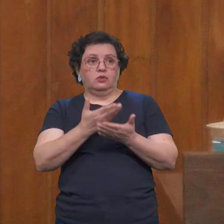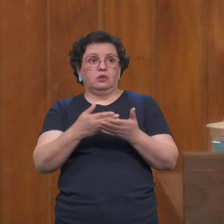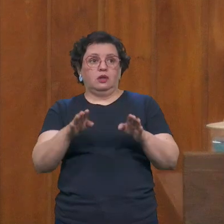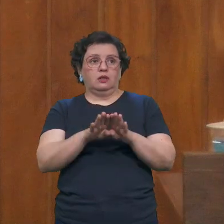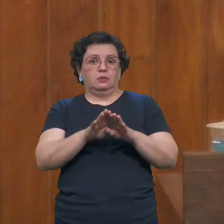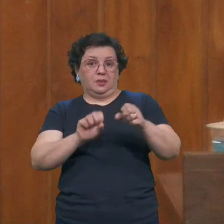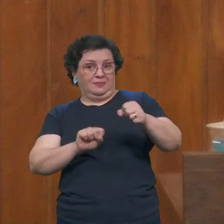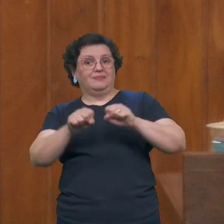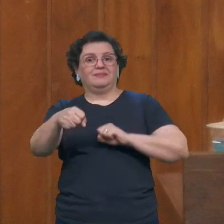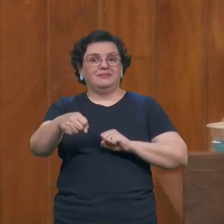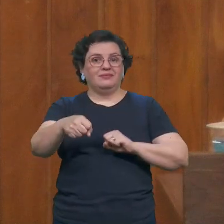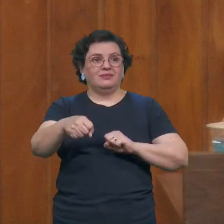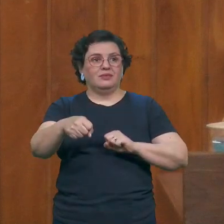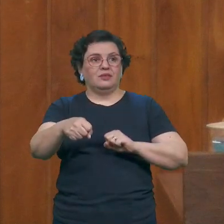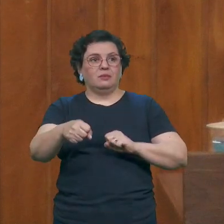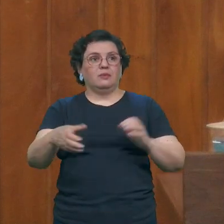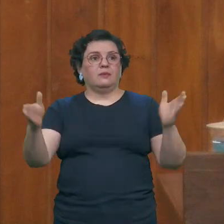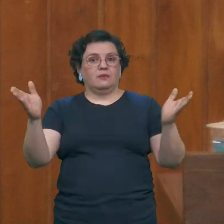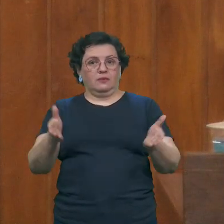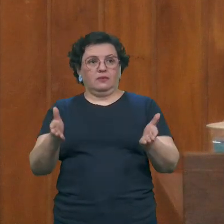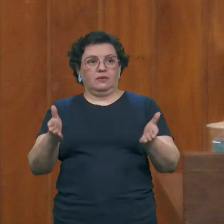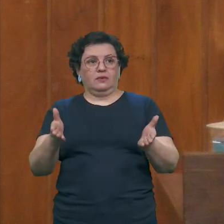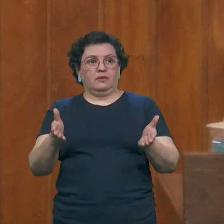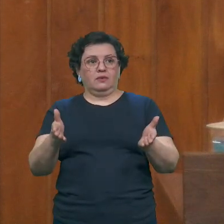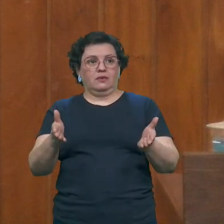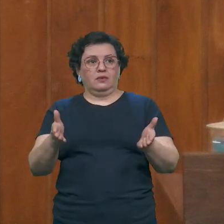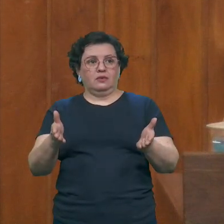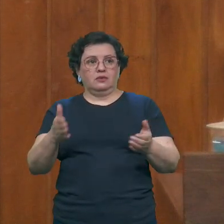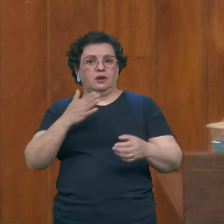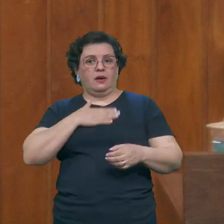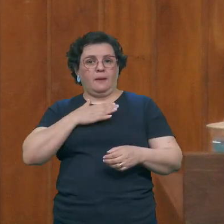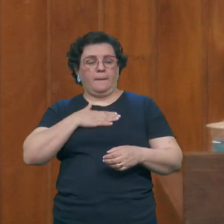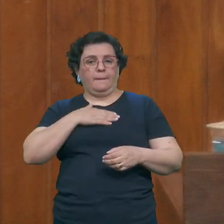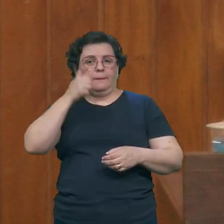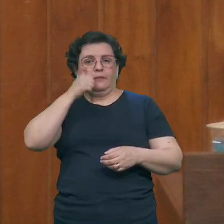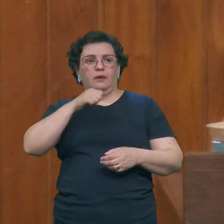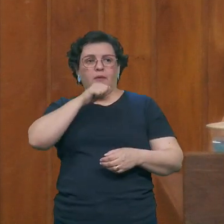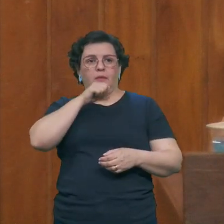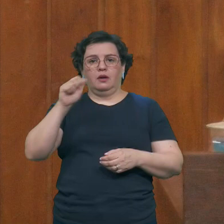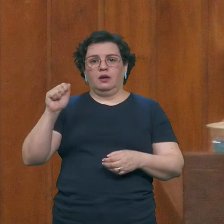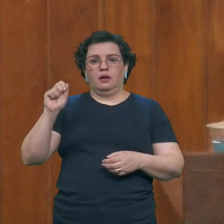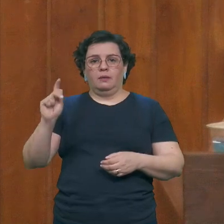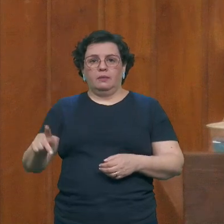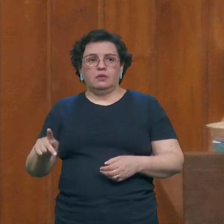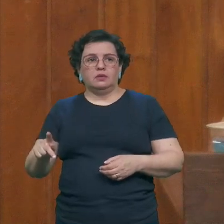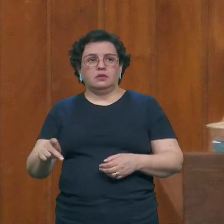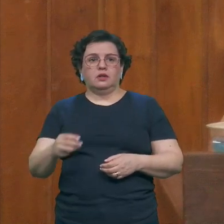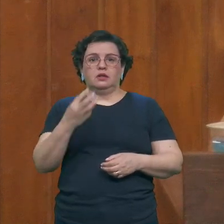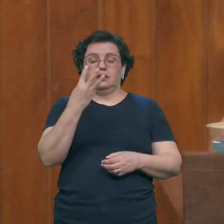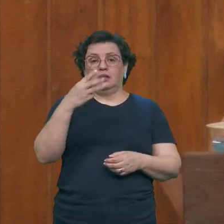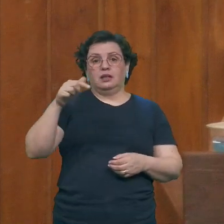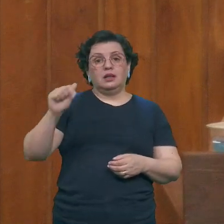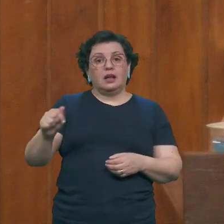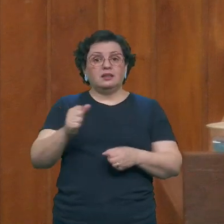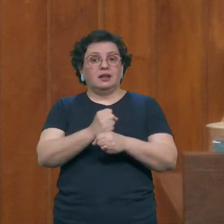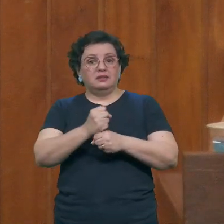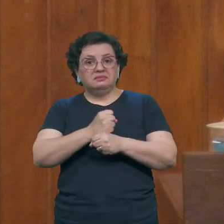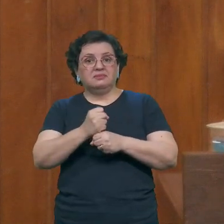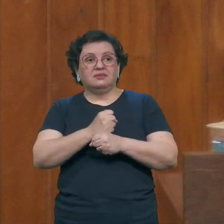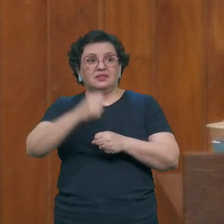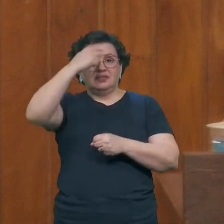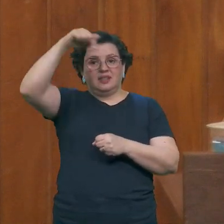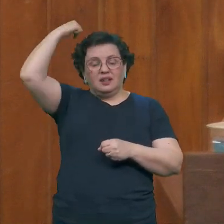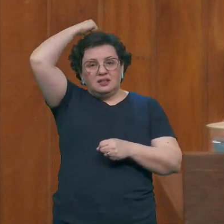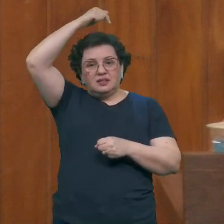se formou e hoje ela é aposentada, 37 anos de casa na Santa Casa. E foi